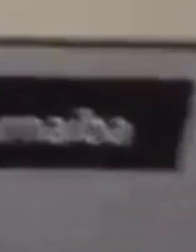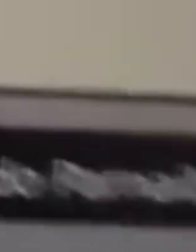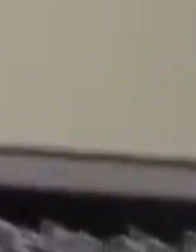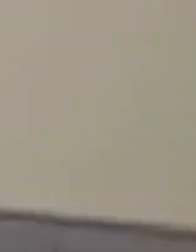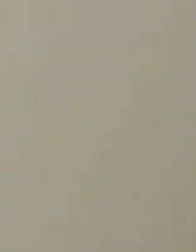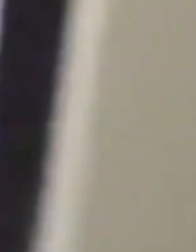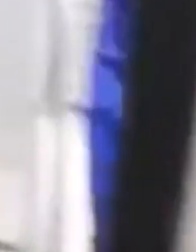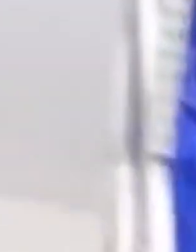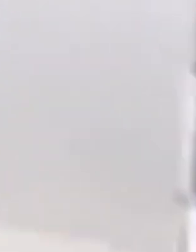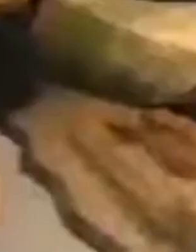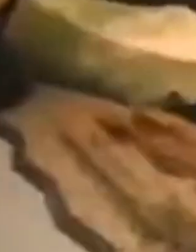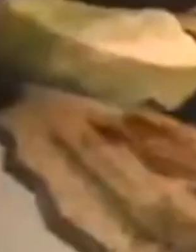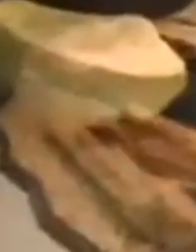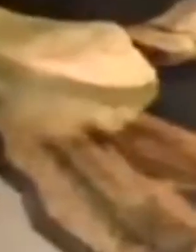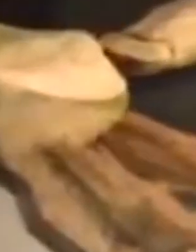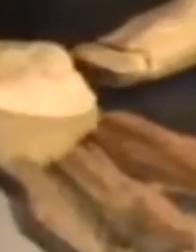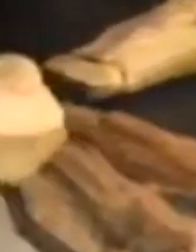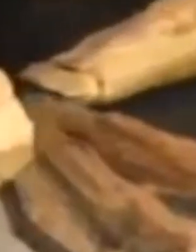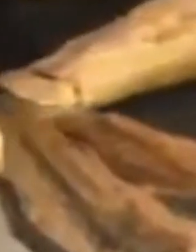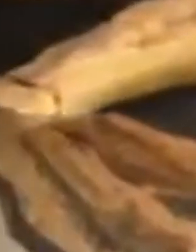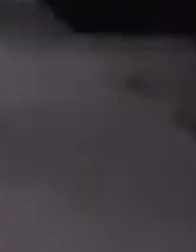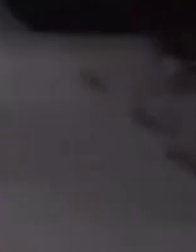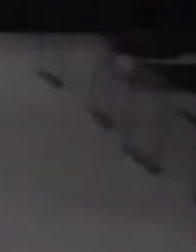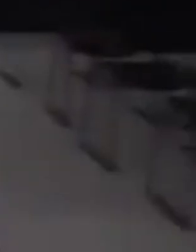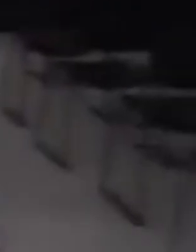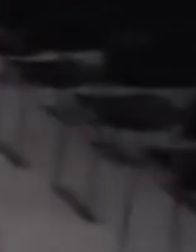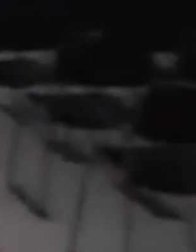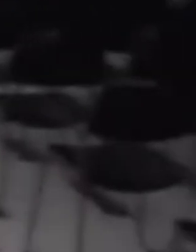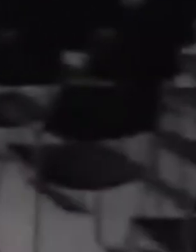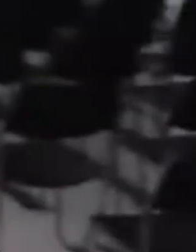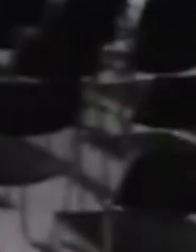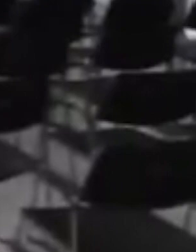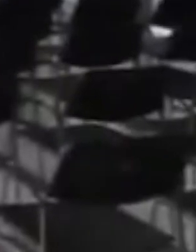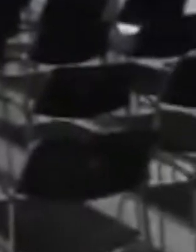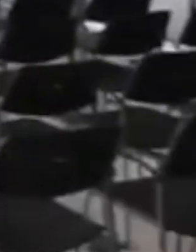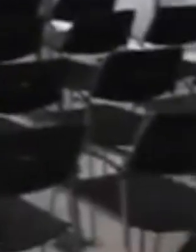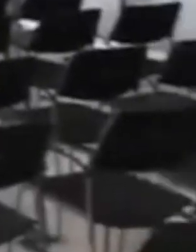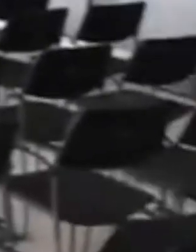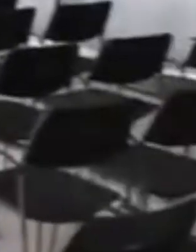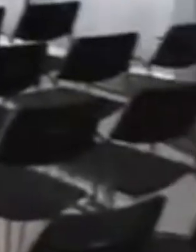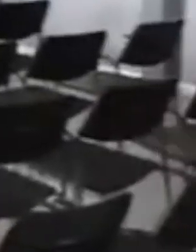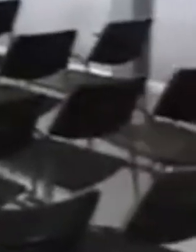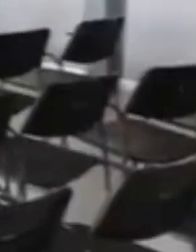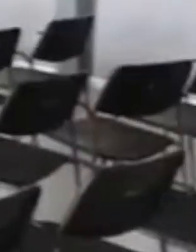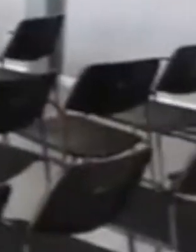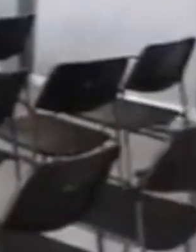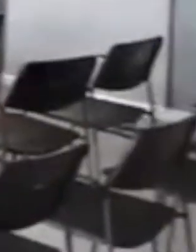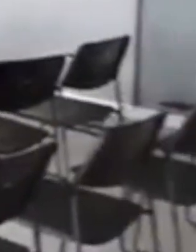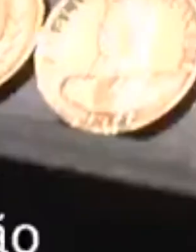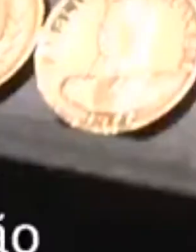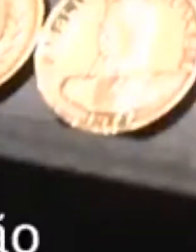a esse trabalho belíssimo e maravilhoso e importante, temos parceria com a Secult, através da Lei